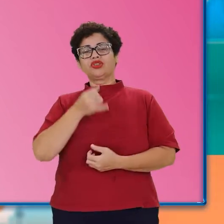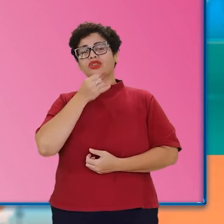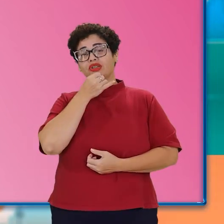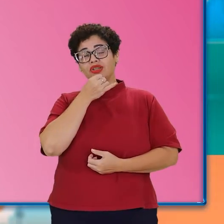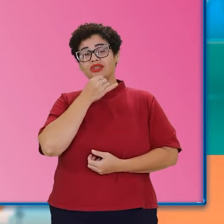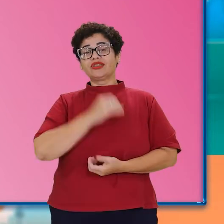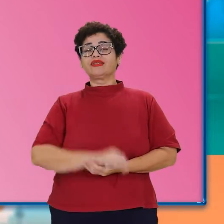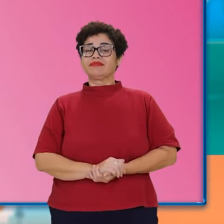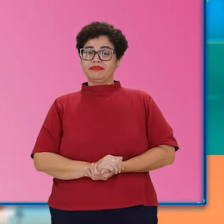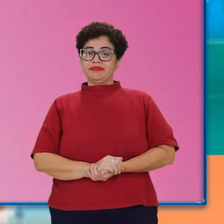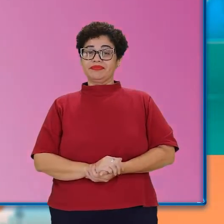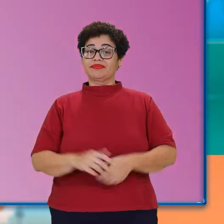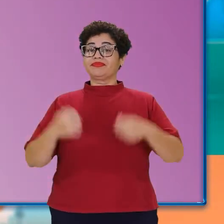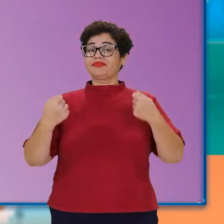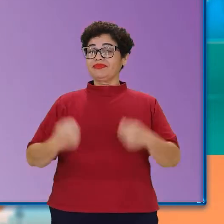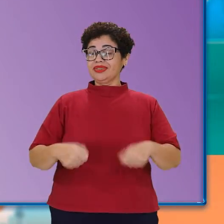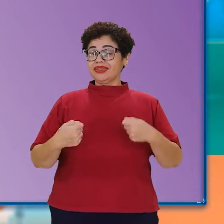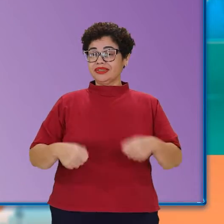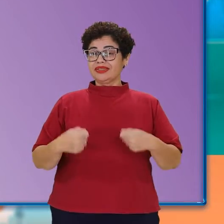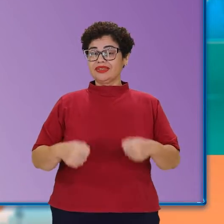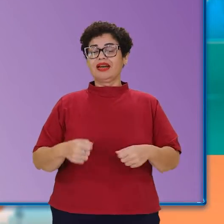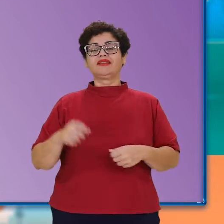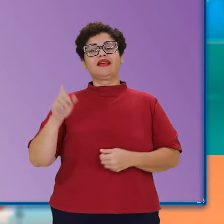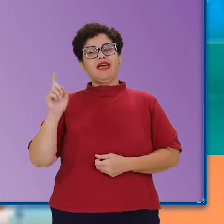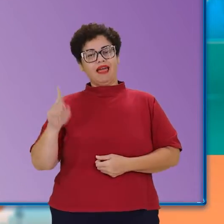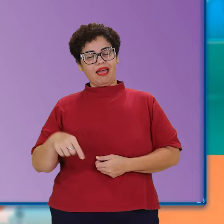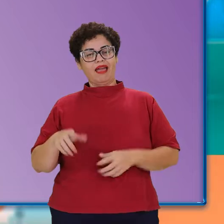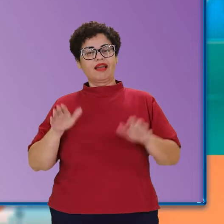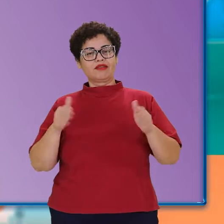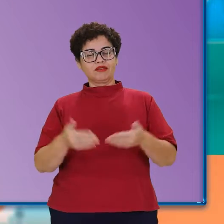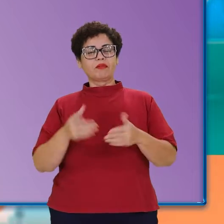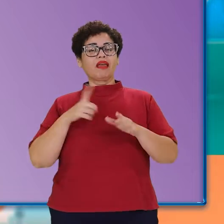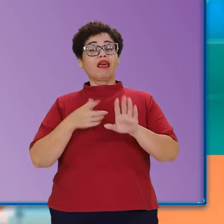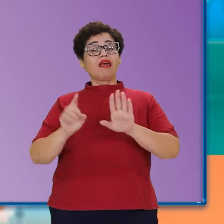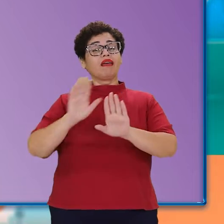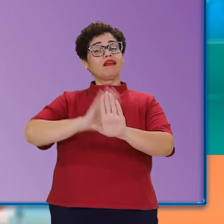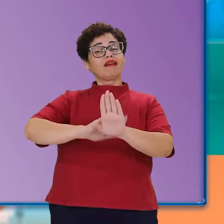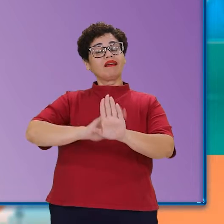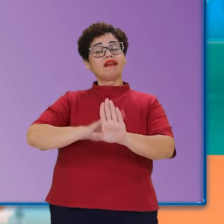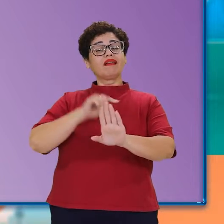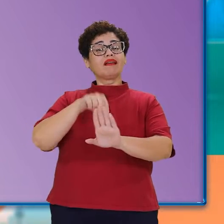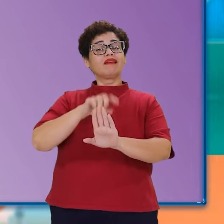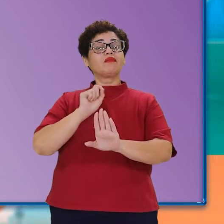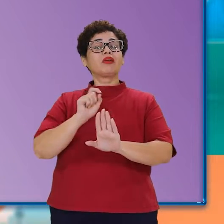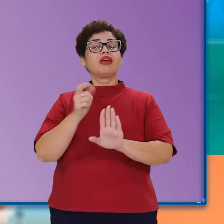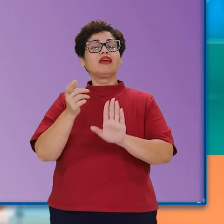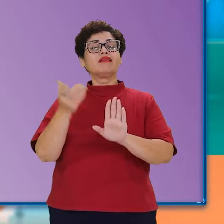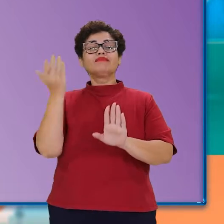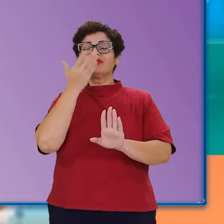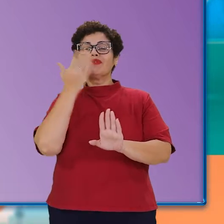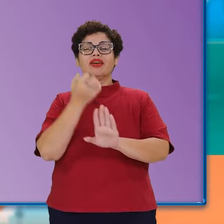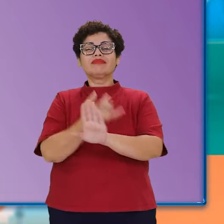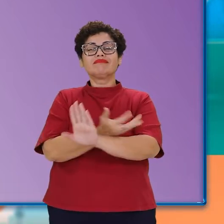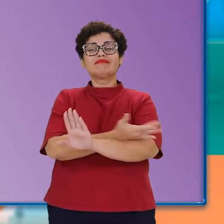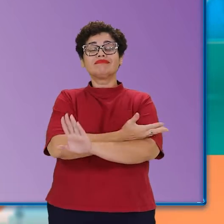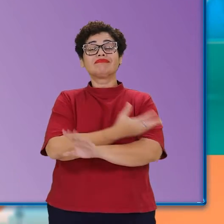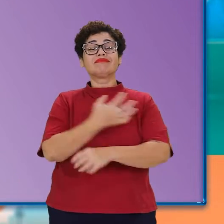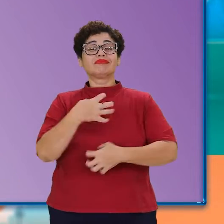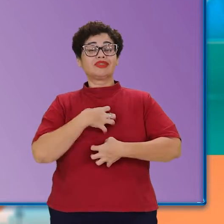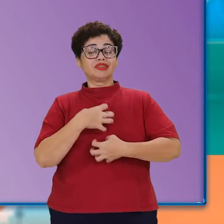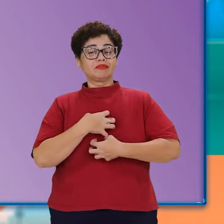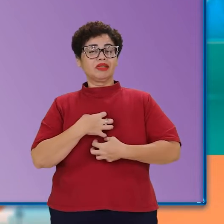me senti triste". Necessidade refere-se ao que está por trás dos sentimentos.